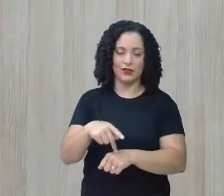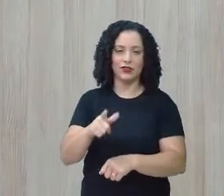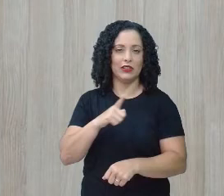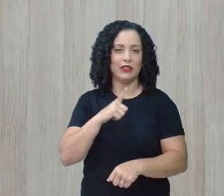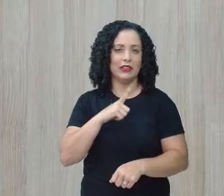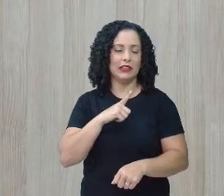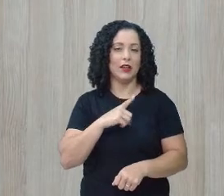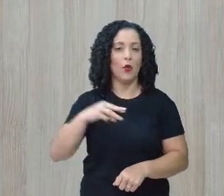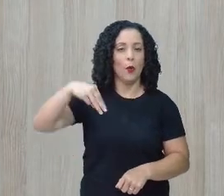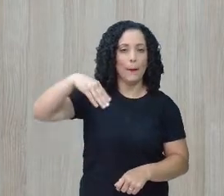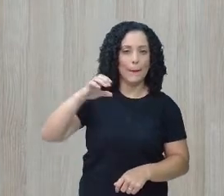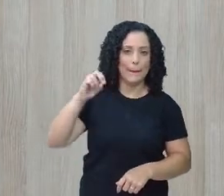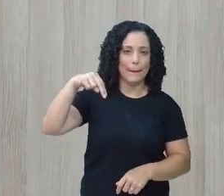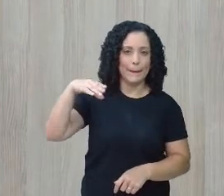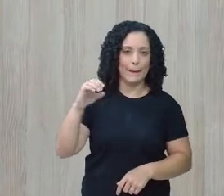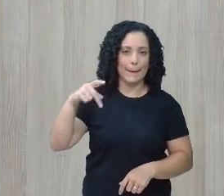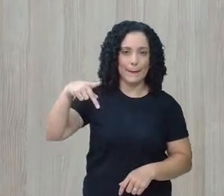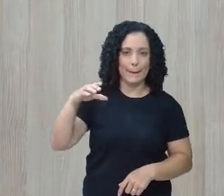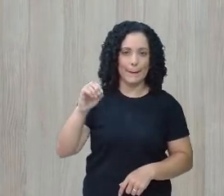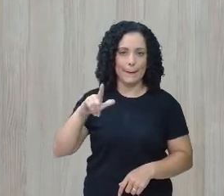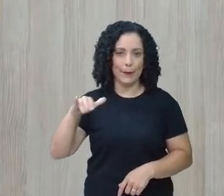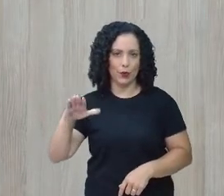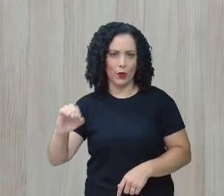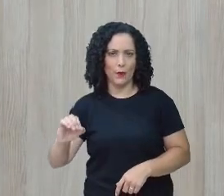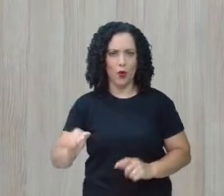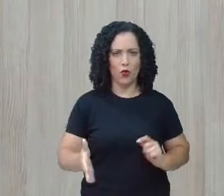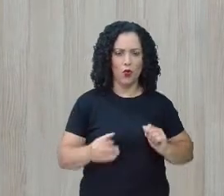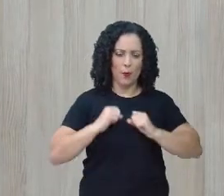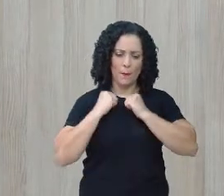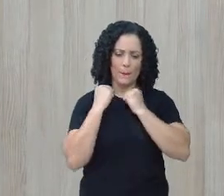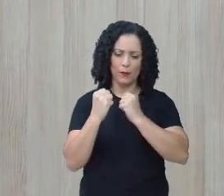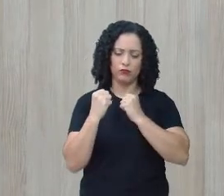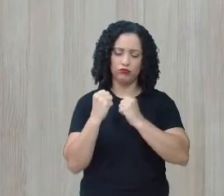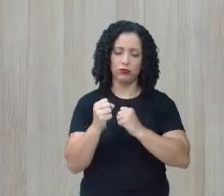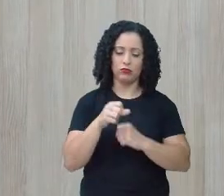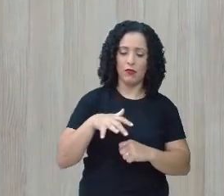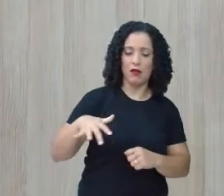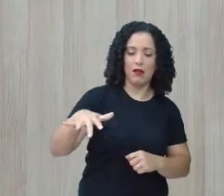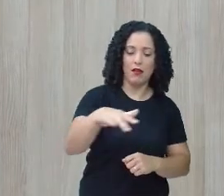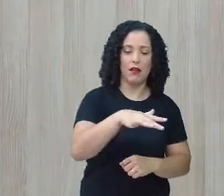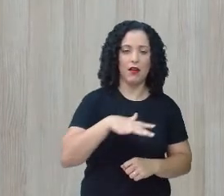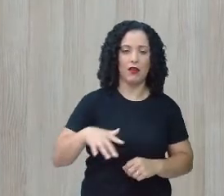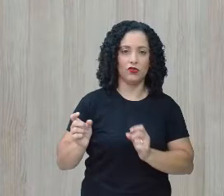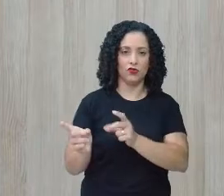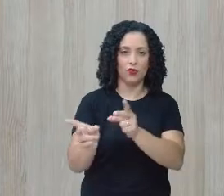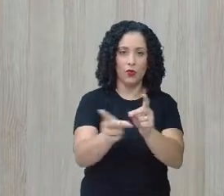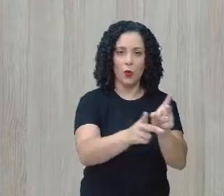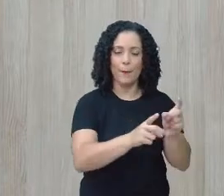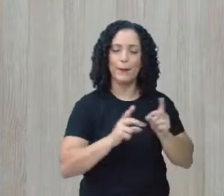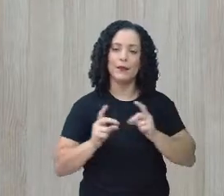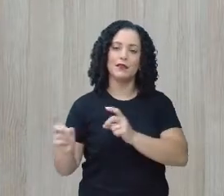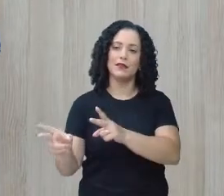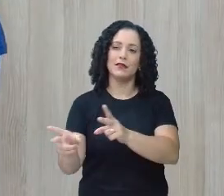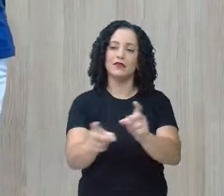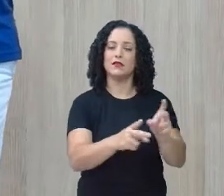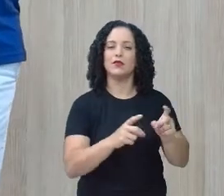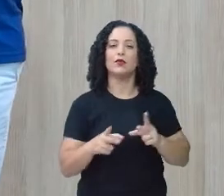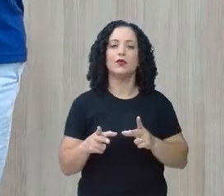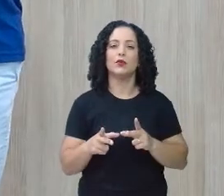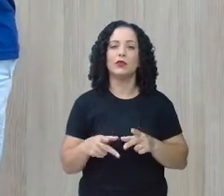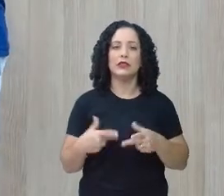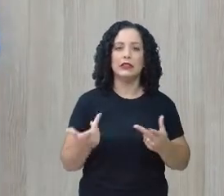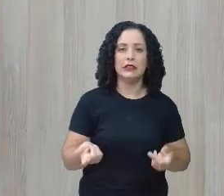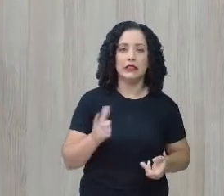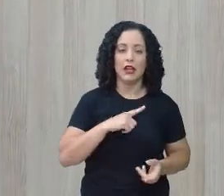certo monopólio das rotas de comércio ali também pelo mar Mediterrâneo, a partir de